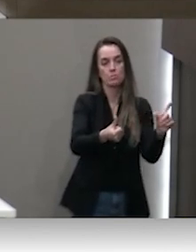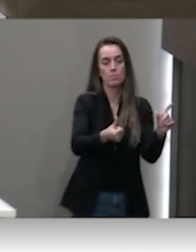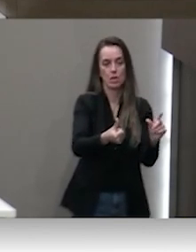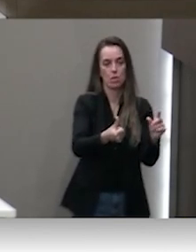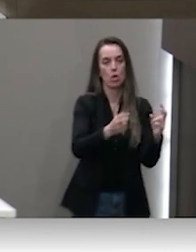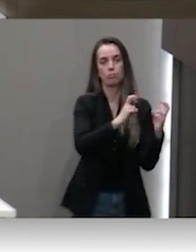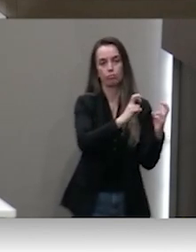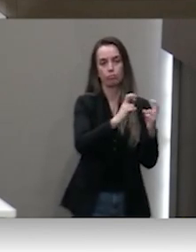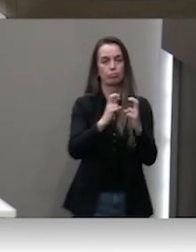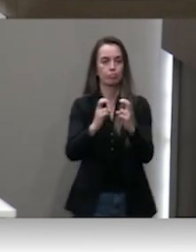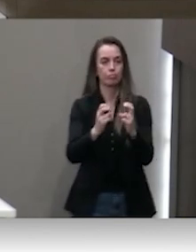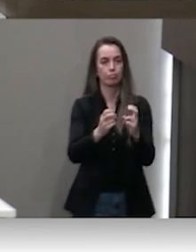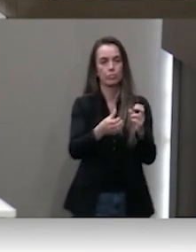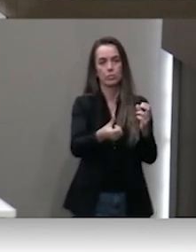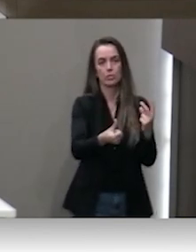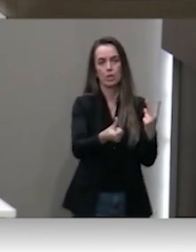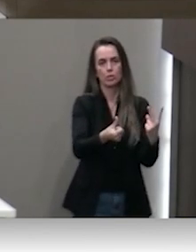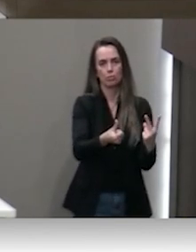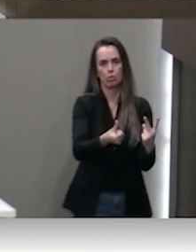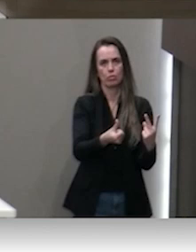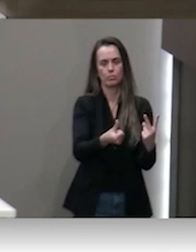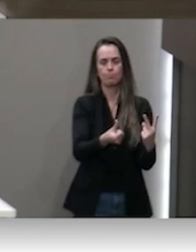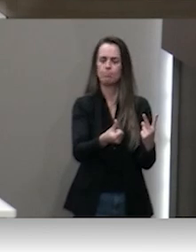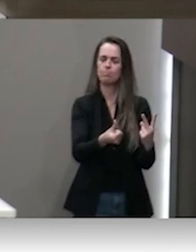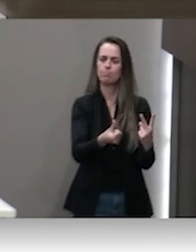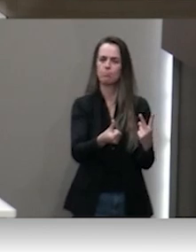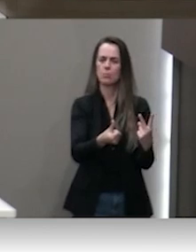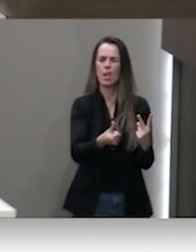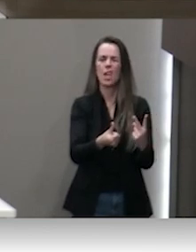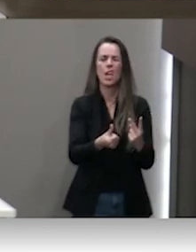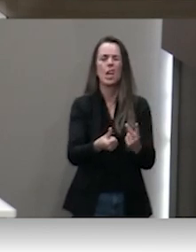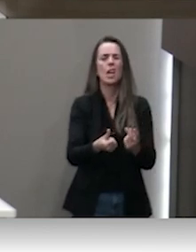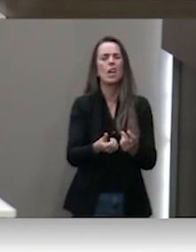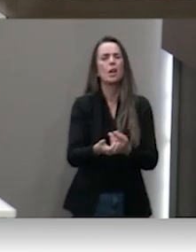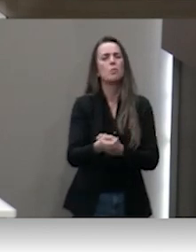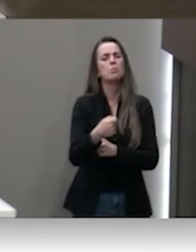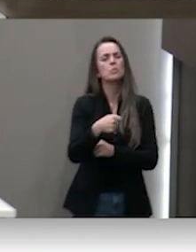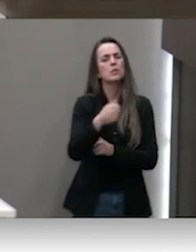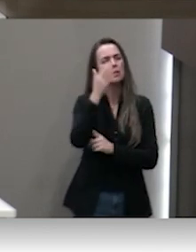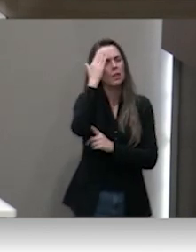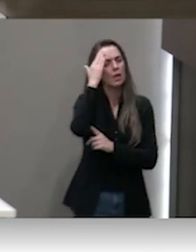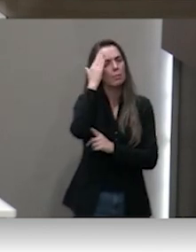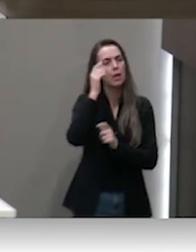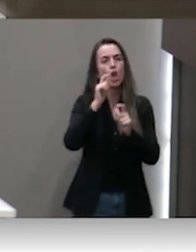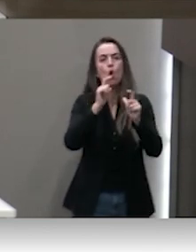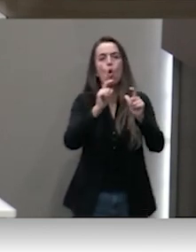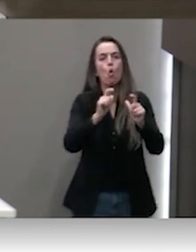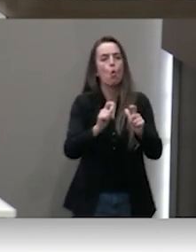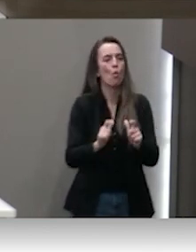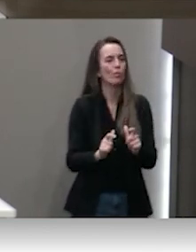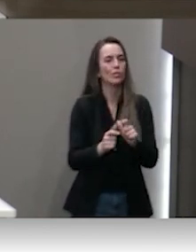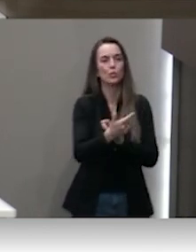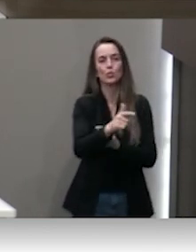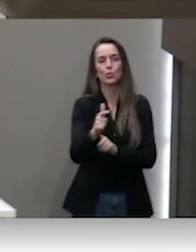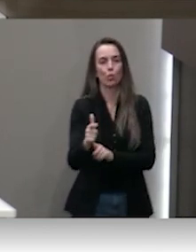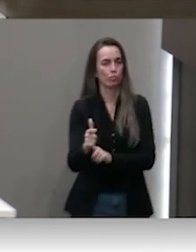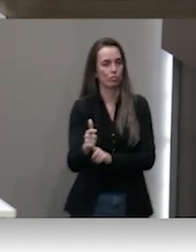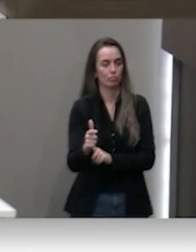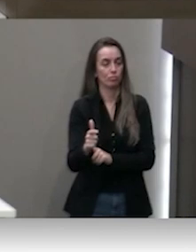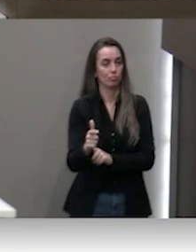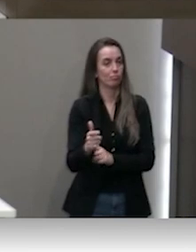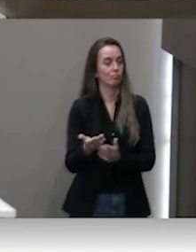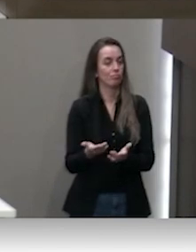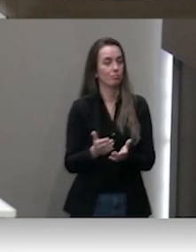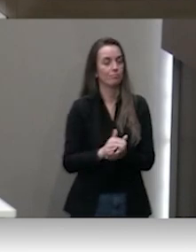coisa é fazer o pedido de informação para saber aonde que foram parar os outros. Esse é um questionamento, considerando que não